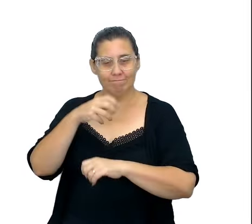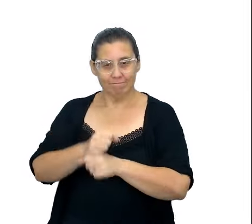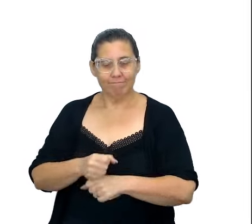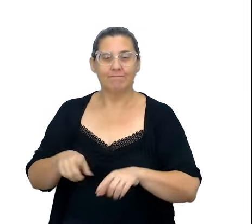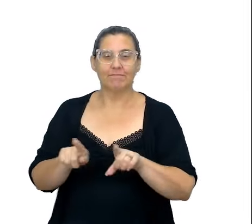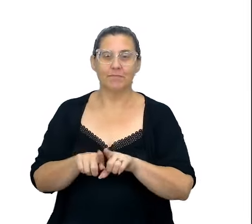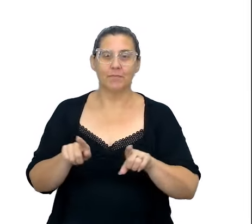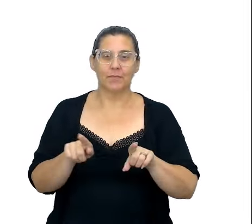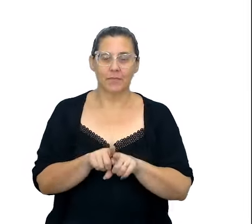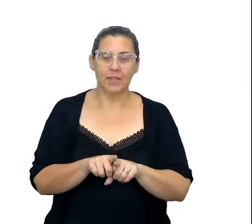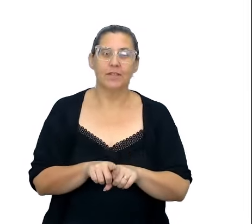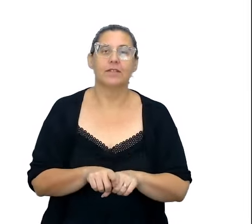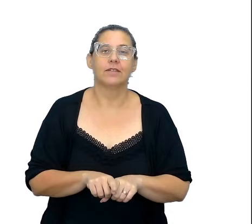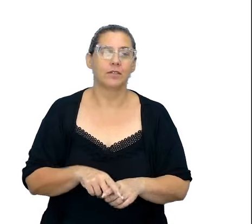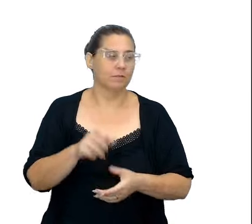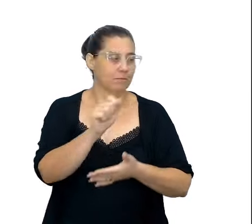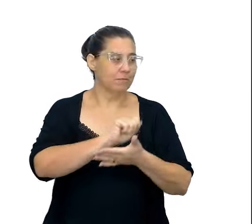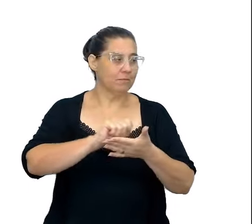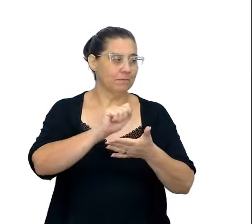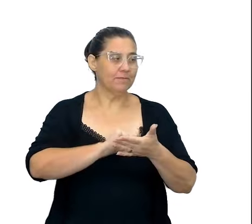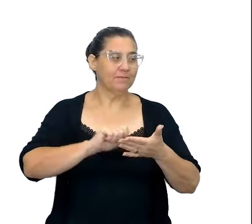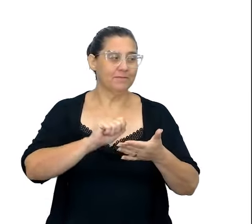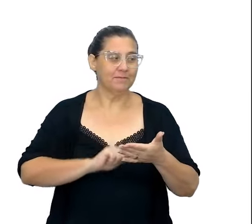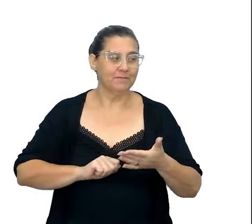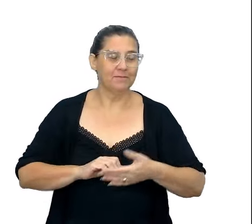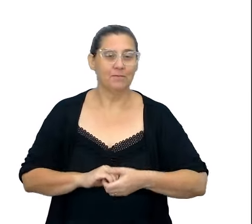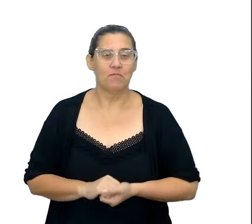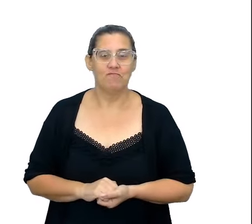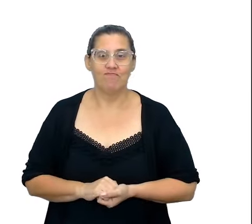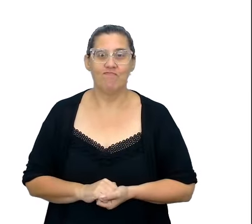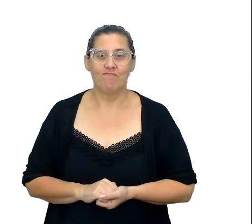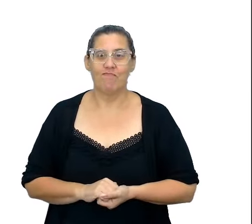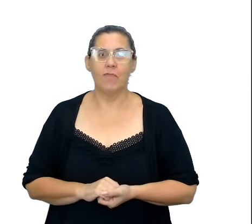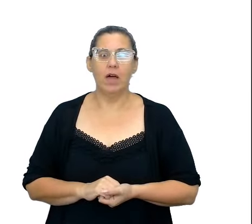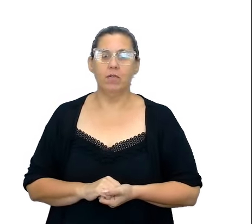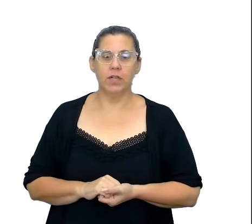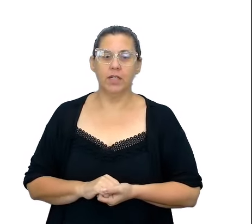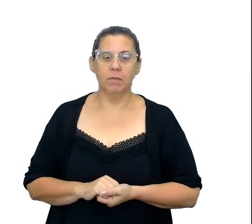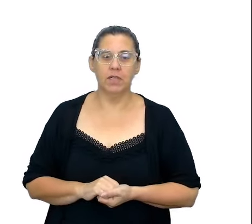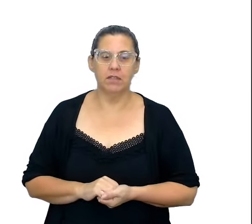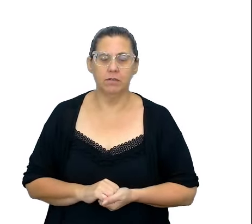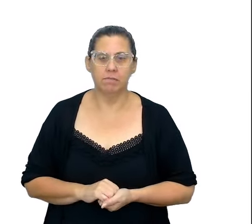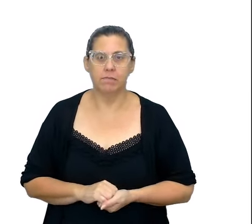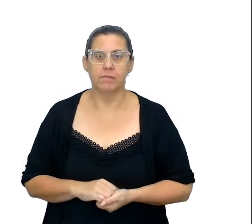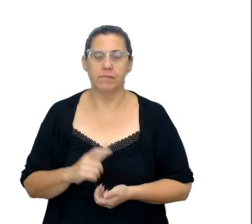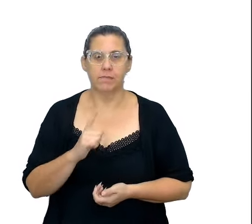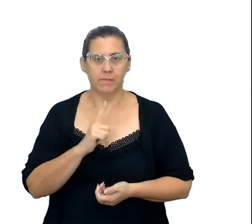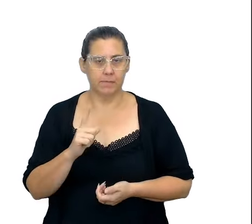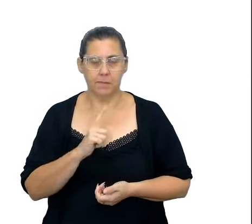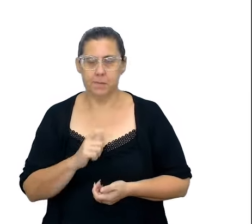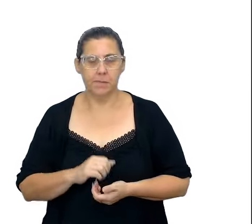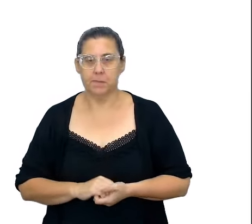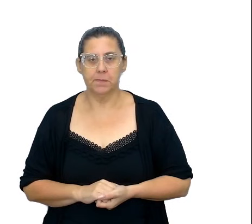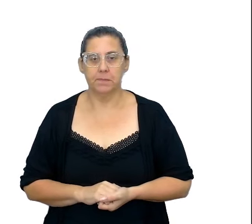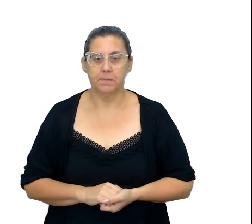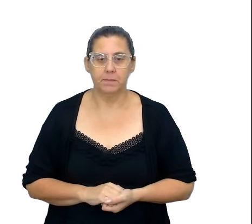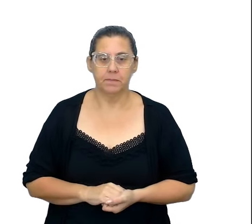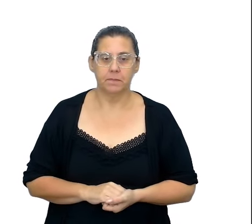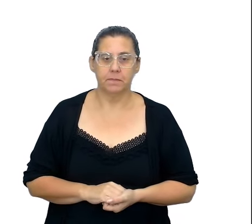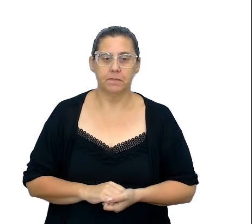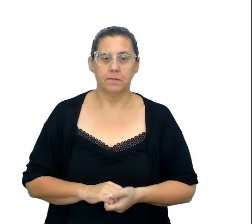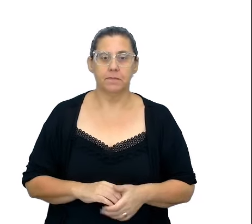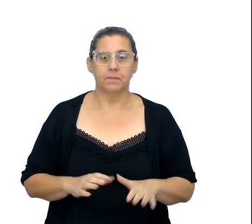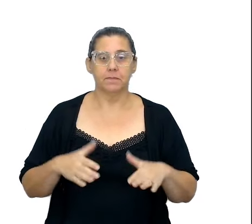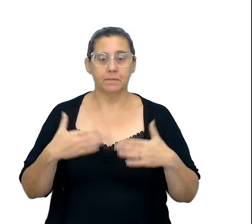a transversalidade da escrita e trabalhar, então, com a integração entre os estudantes e professores também, vice-versa, certo?